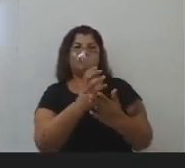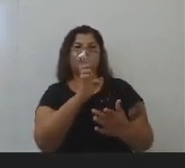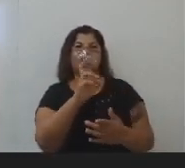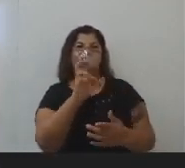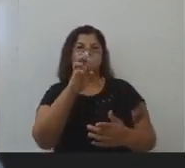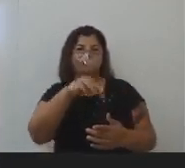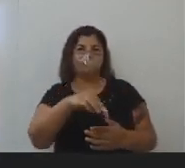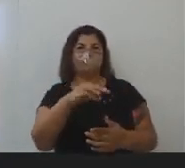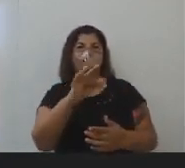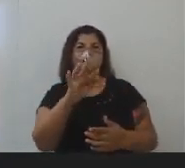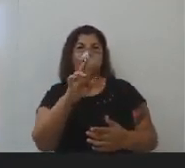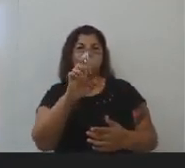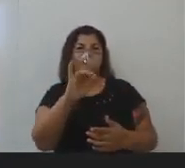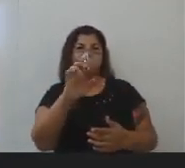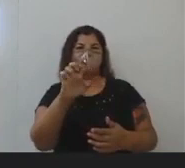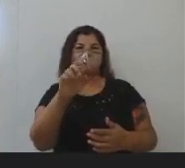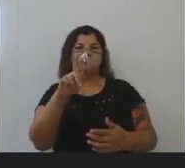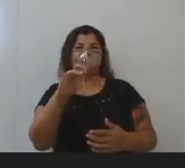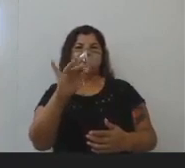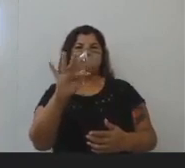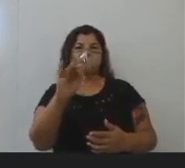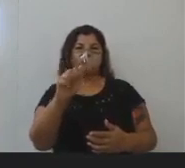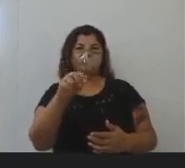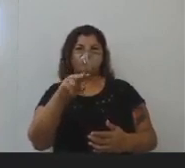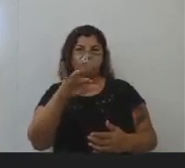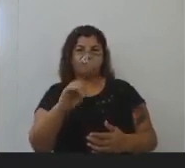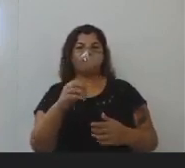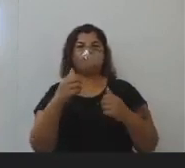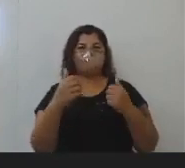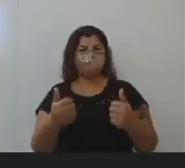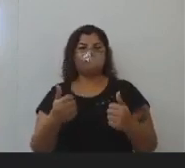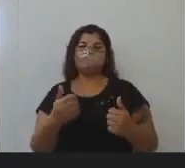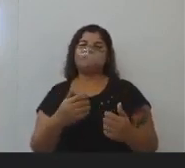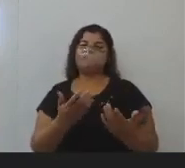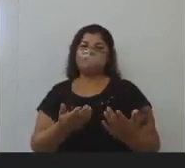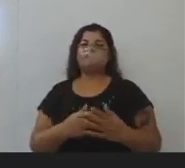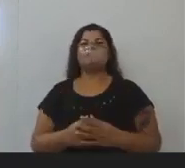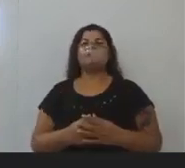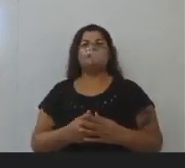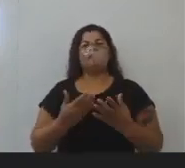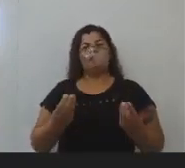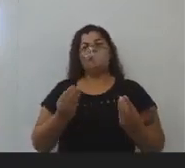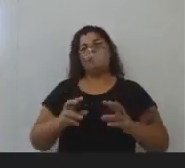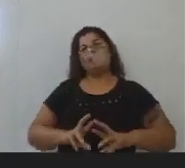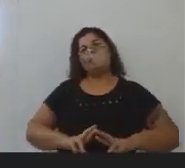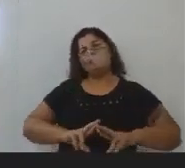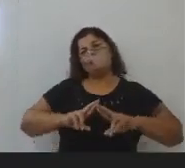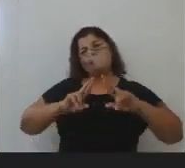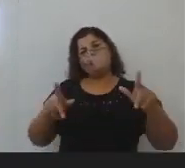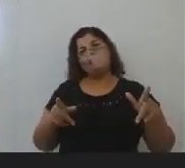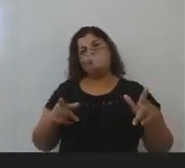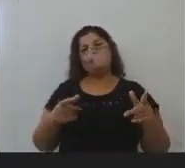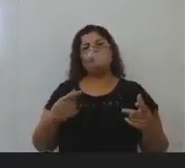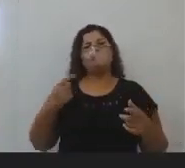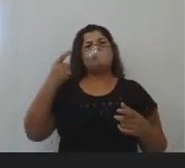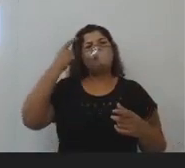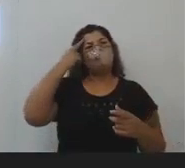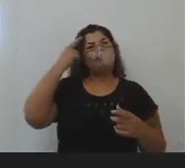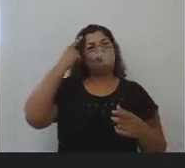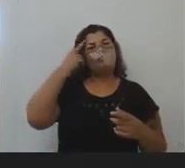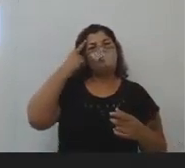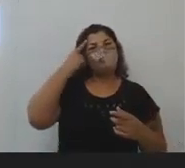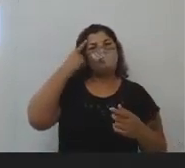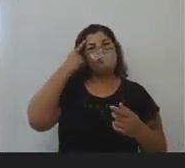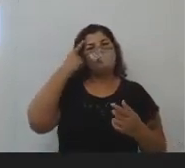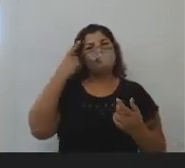vamos lá. Professor, qual é a diferença entre instinto e intuição, certo? Vamos